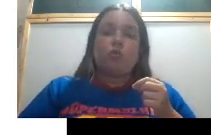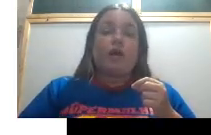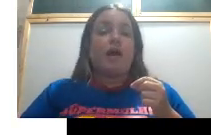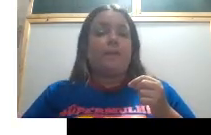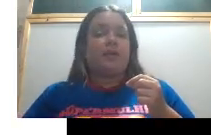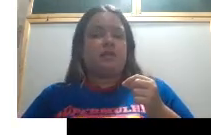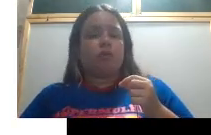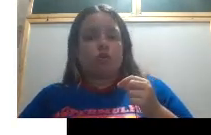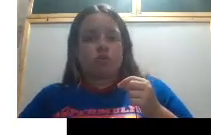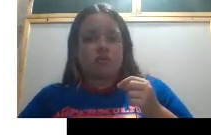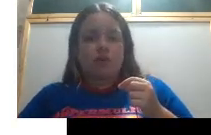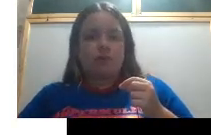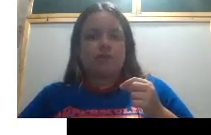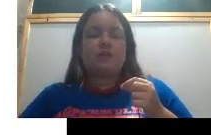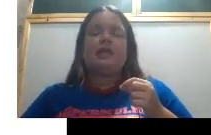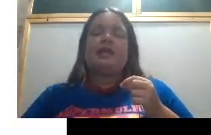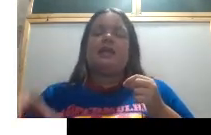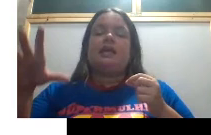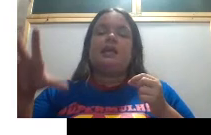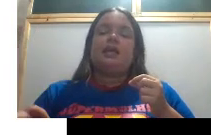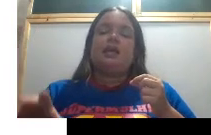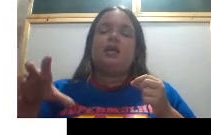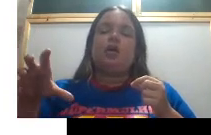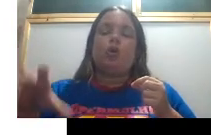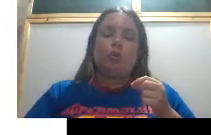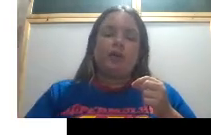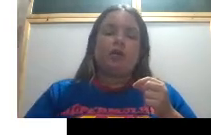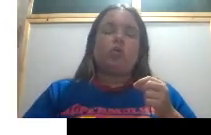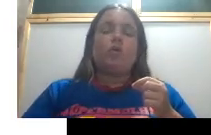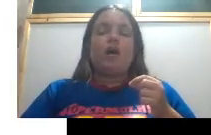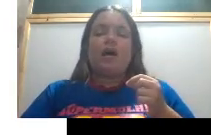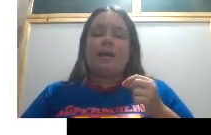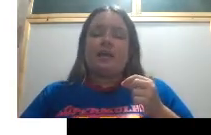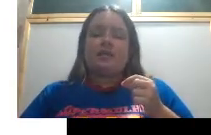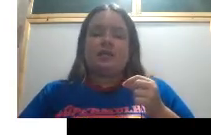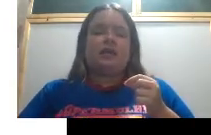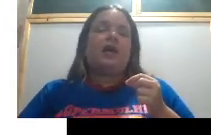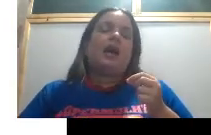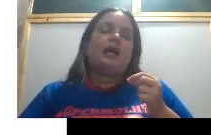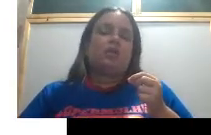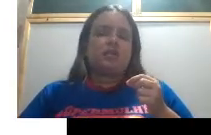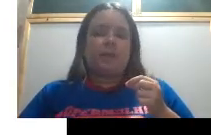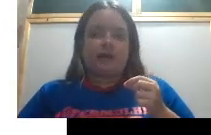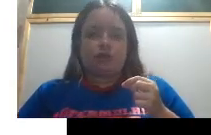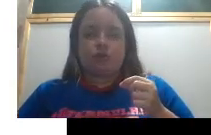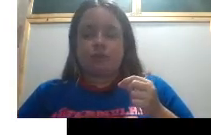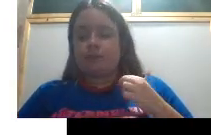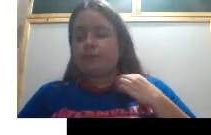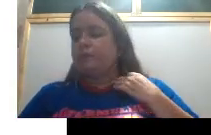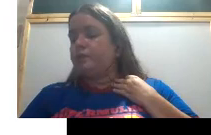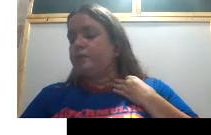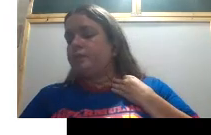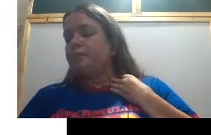guardo representa o nosso céu e o branco representa a nossa